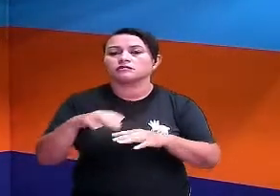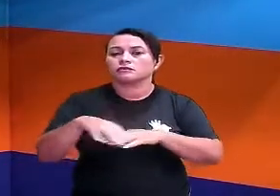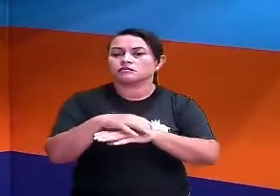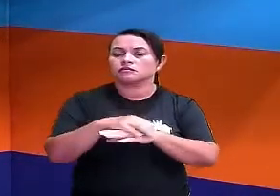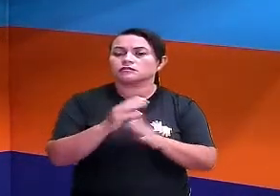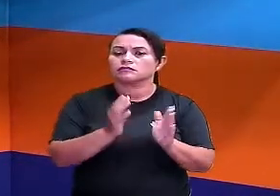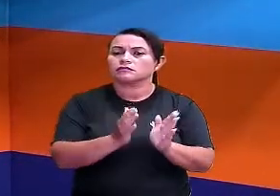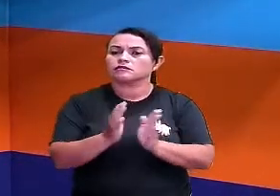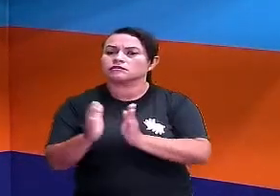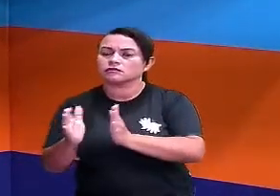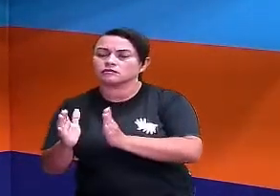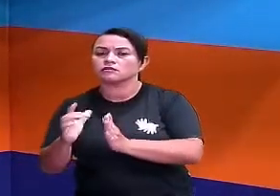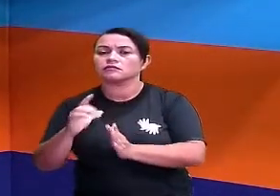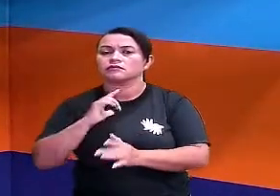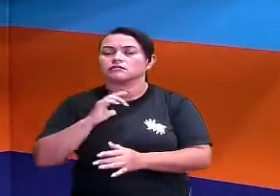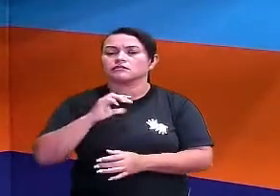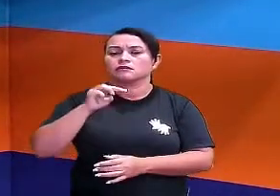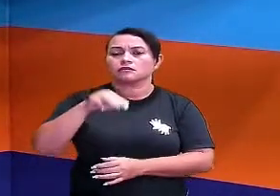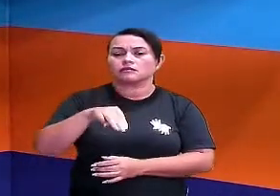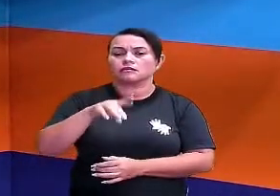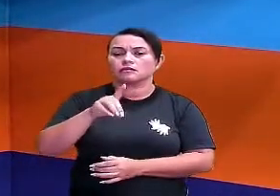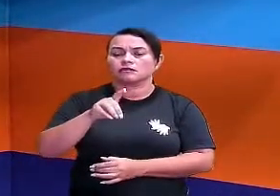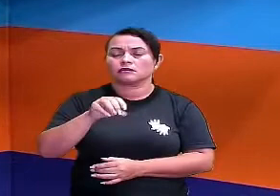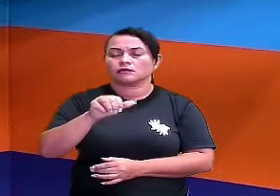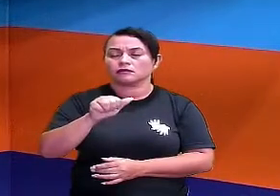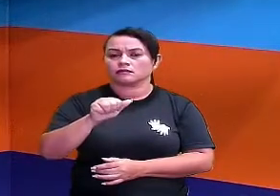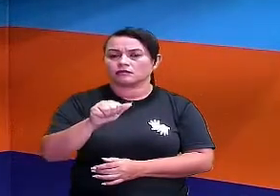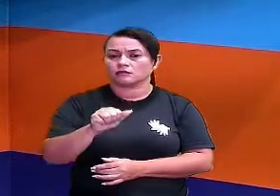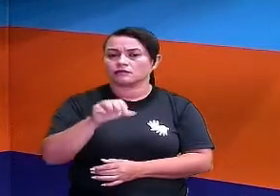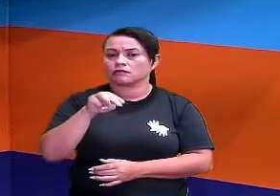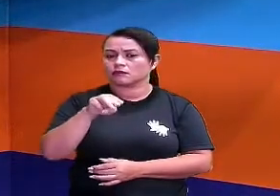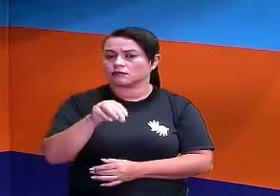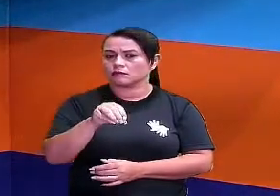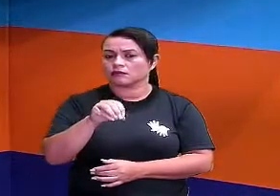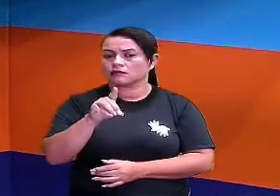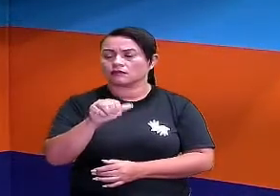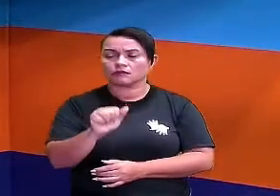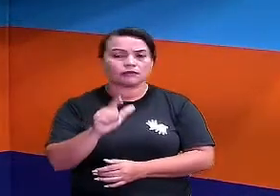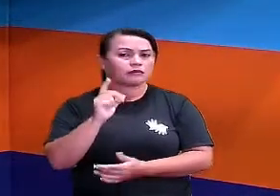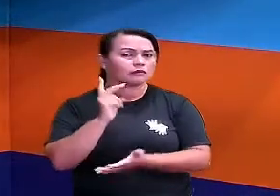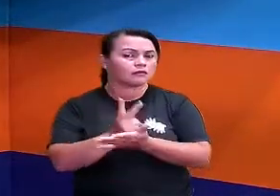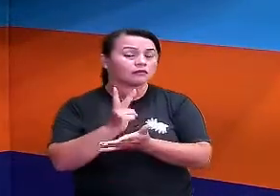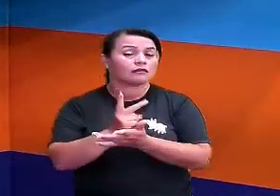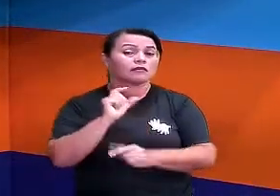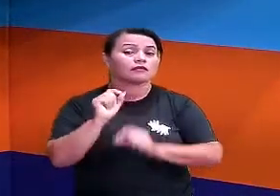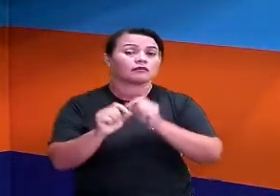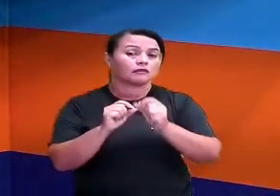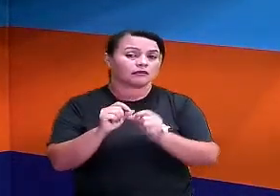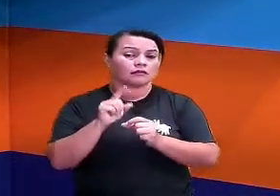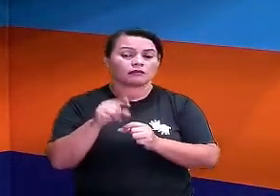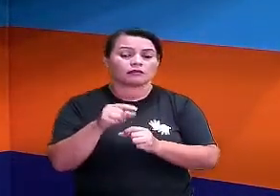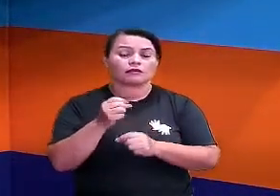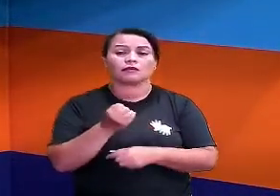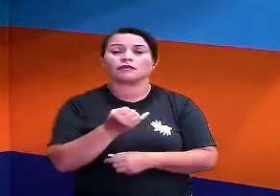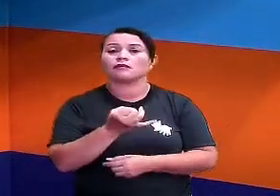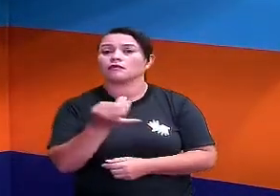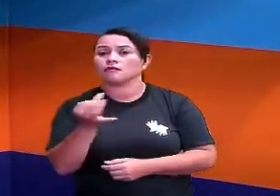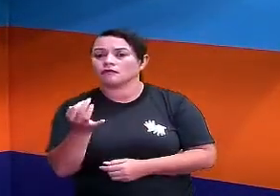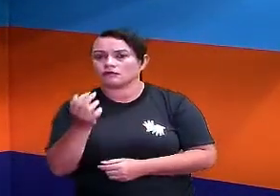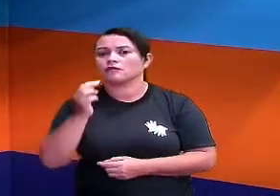clientes é a moda desse conjunto. Então, a moda vai ser o valor que se